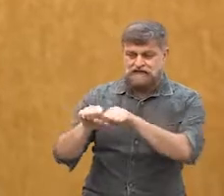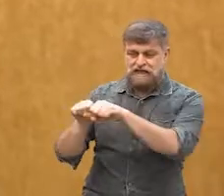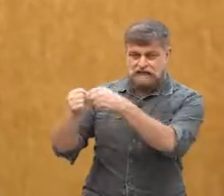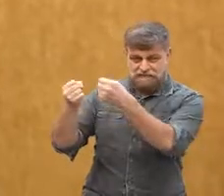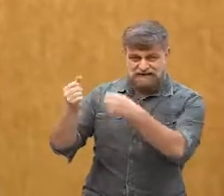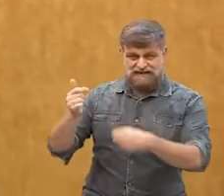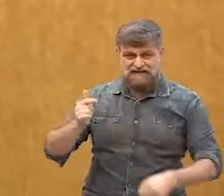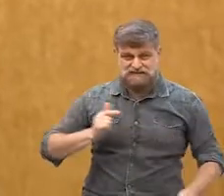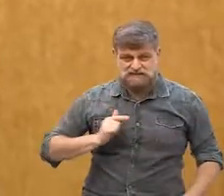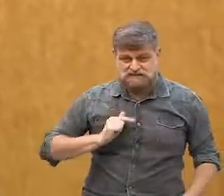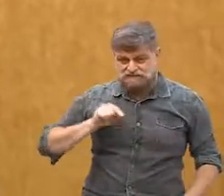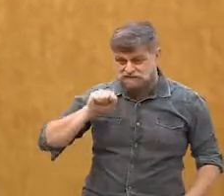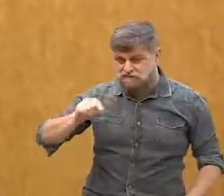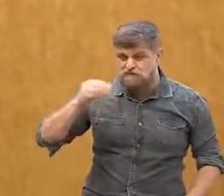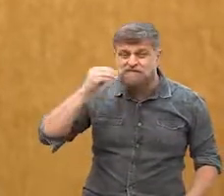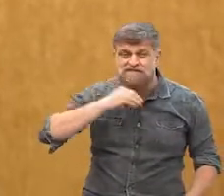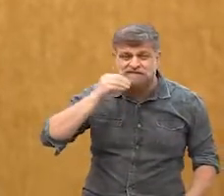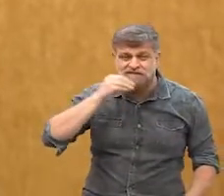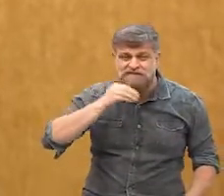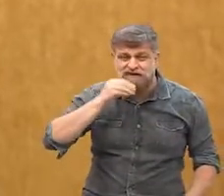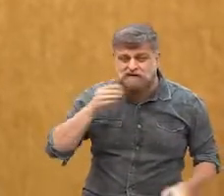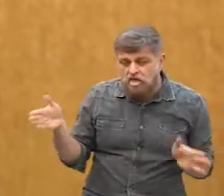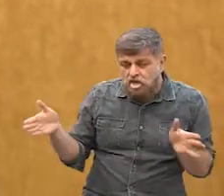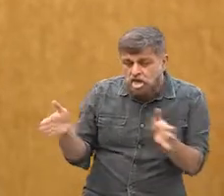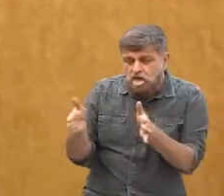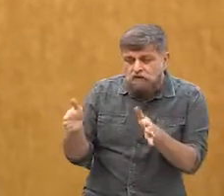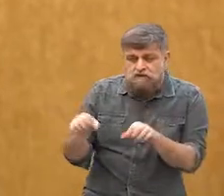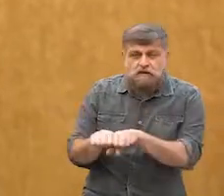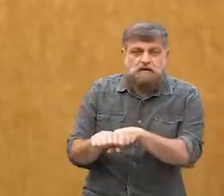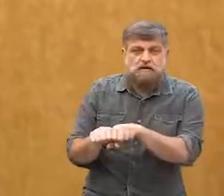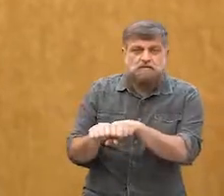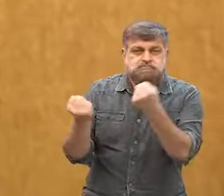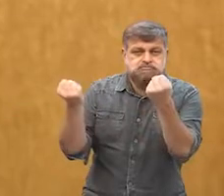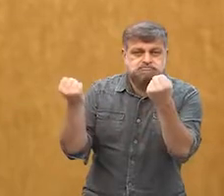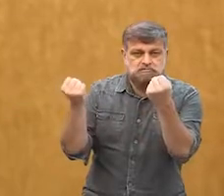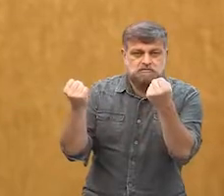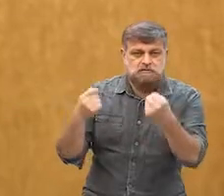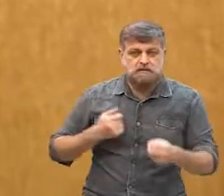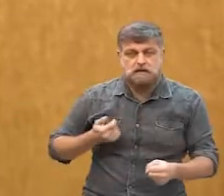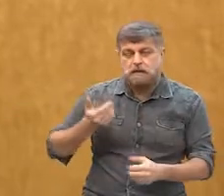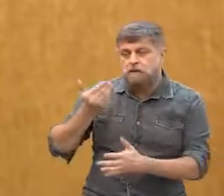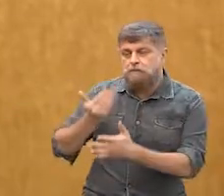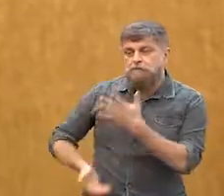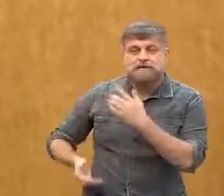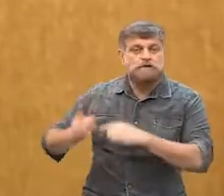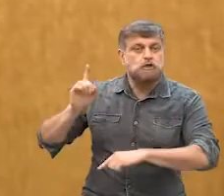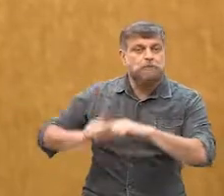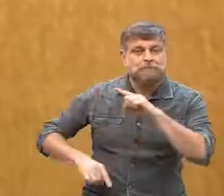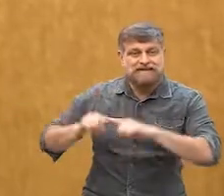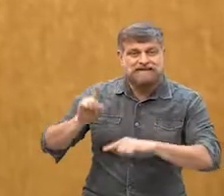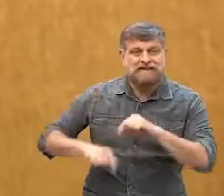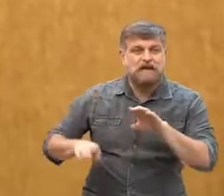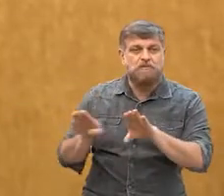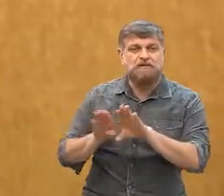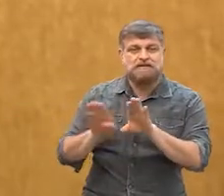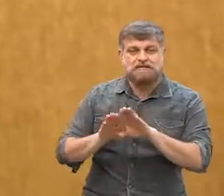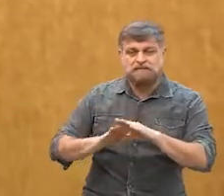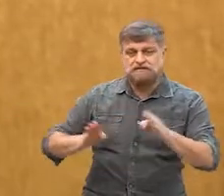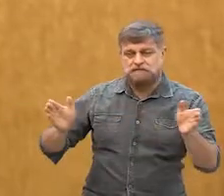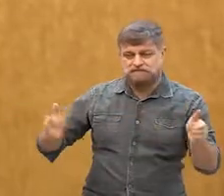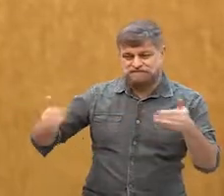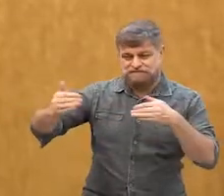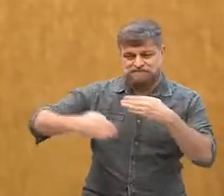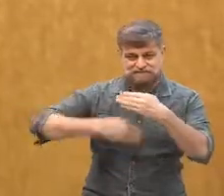com uma dimensão muito pequena, ele vai se romper e aí eu perco tanto o produto como a embalagem. E quando eu perco